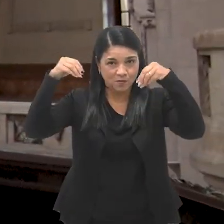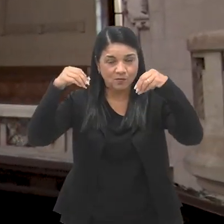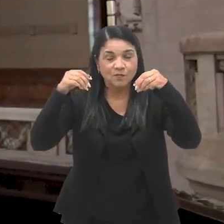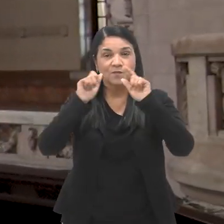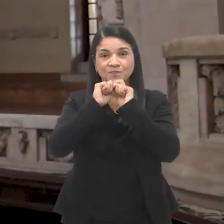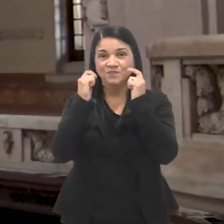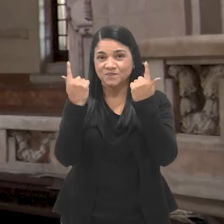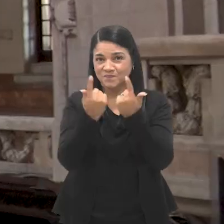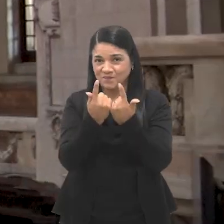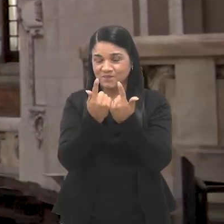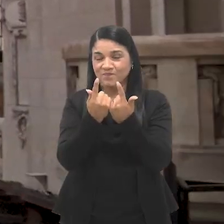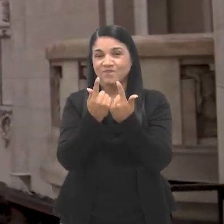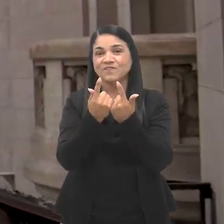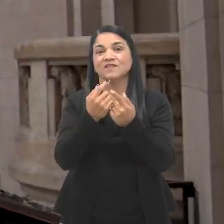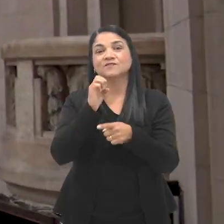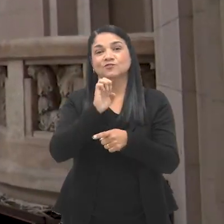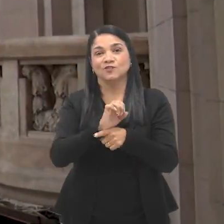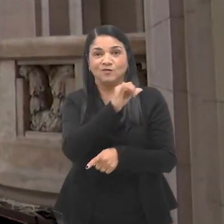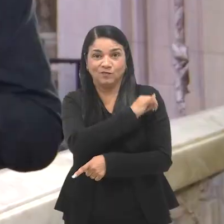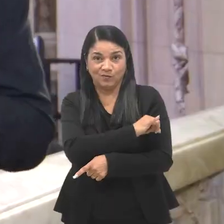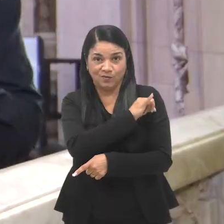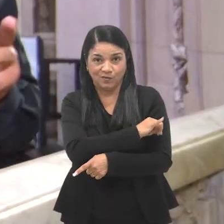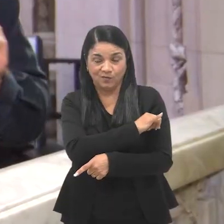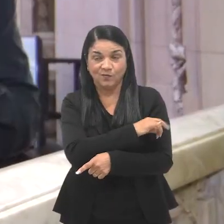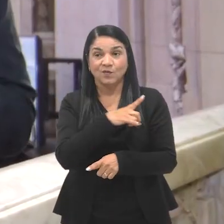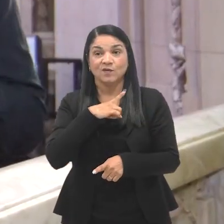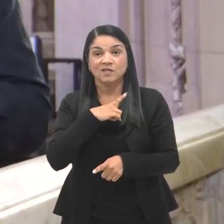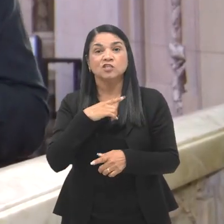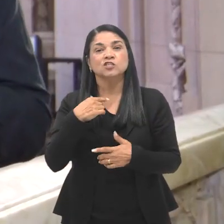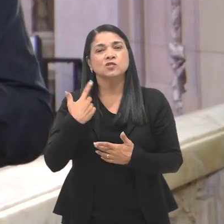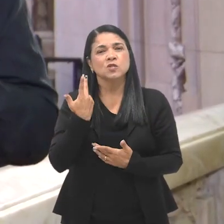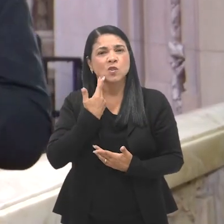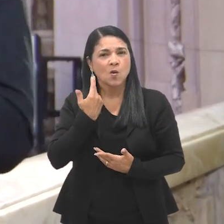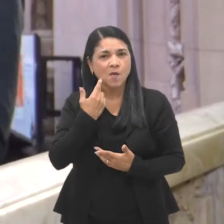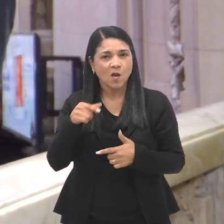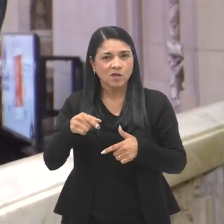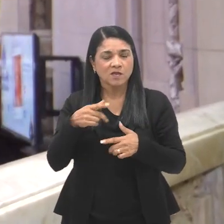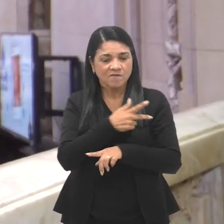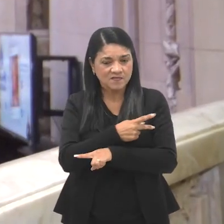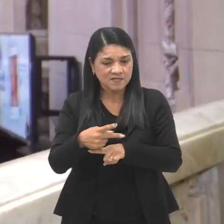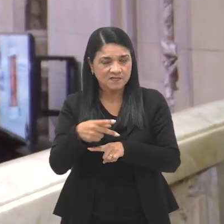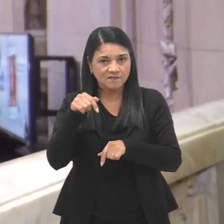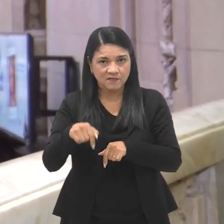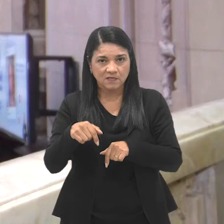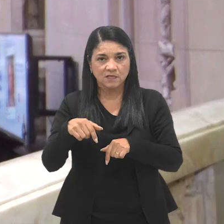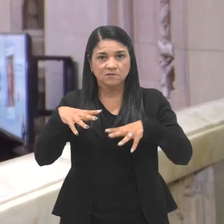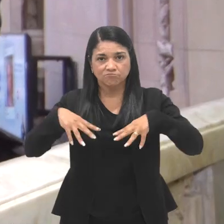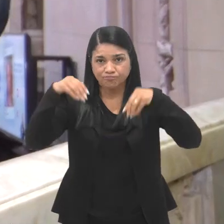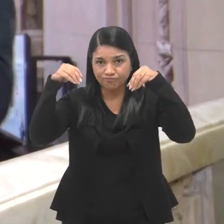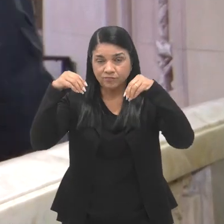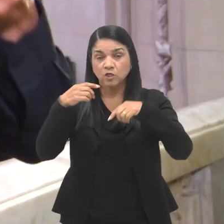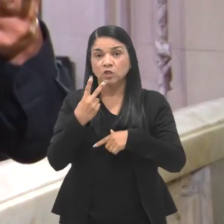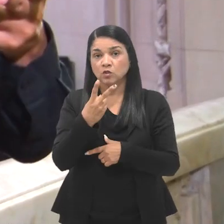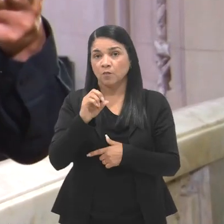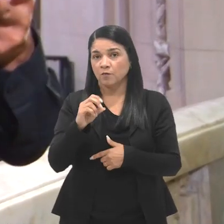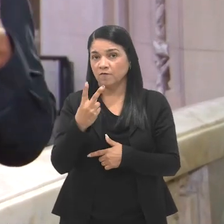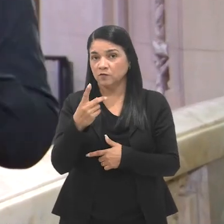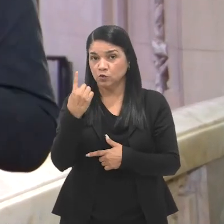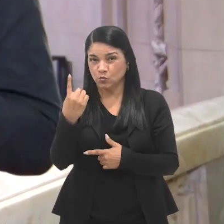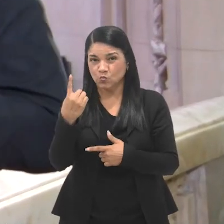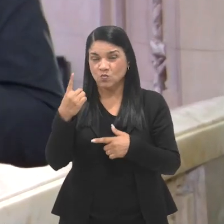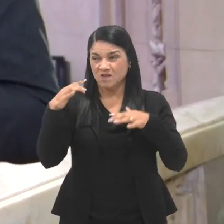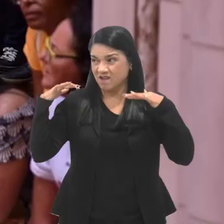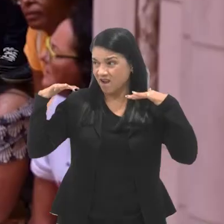período que o Palácio abrigou a Assembleia Legislativa do Estado do Rio de Janeiro. Então, era muito comum, para quem visitava esse espaço